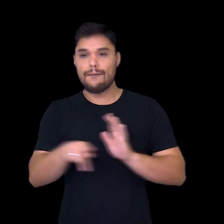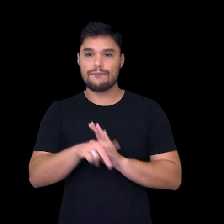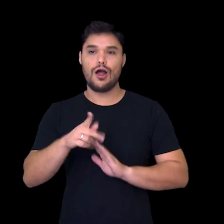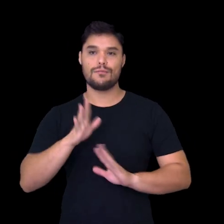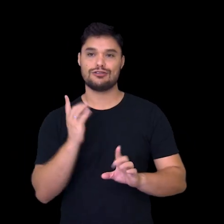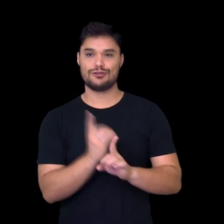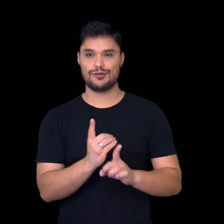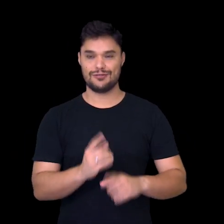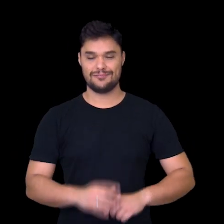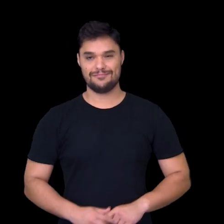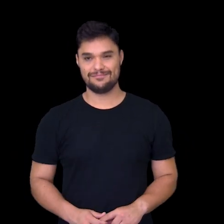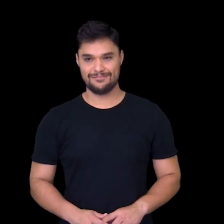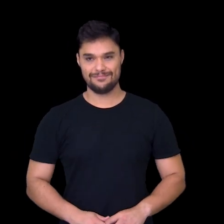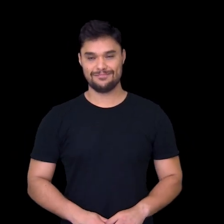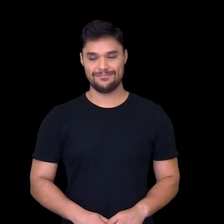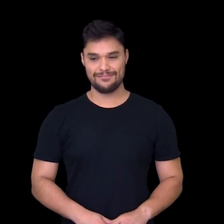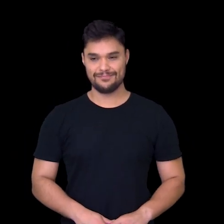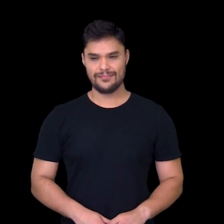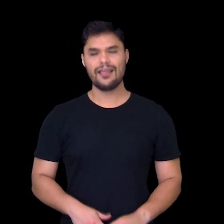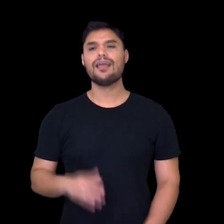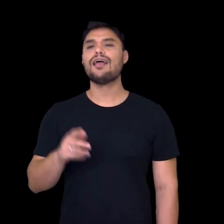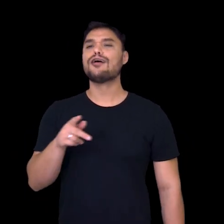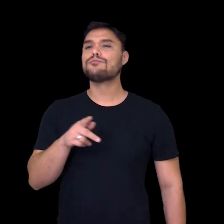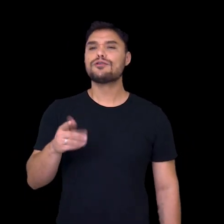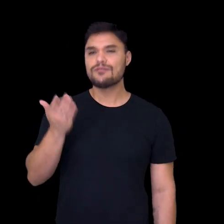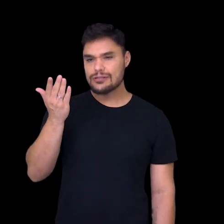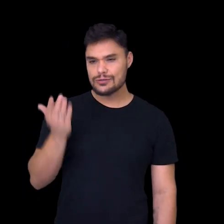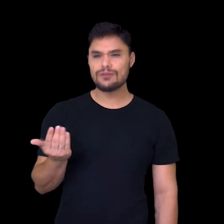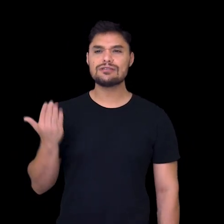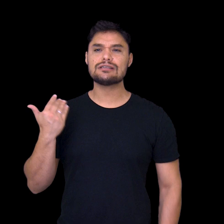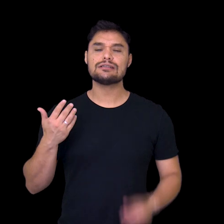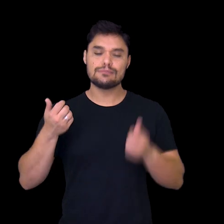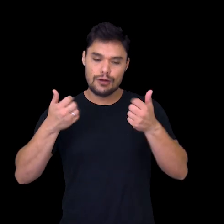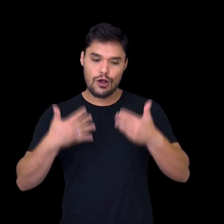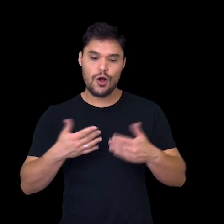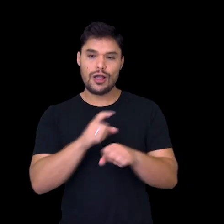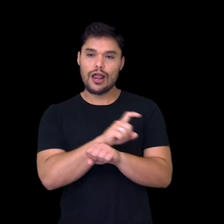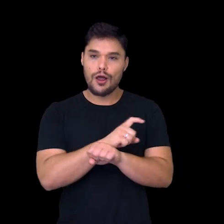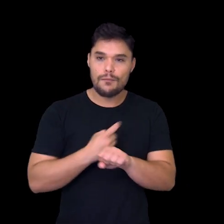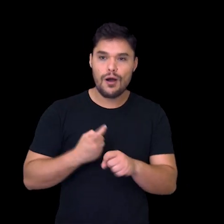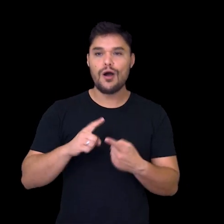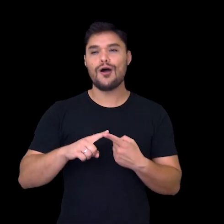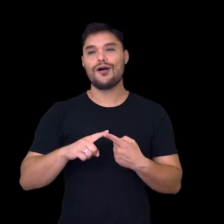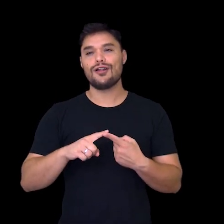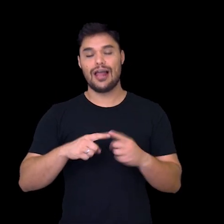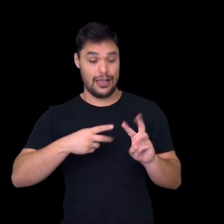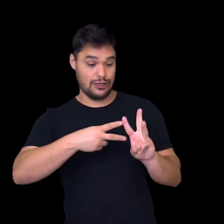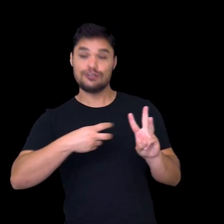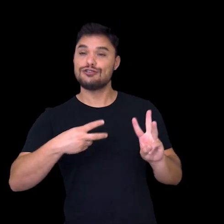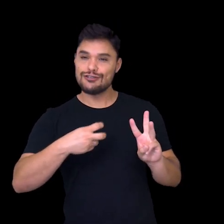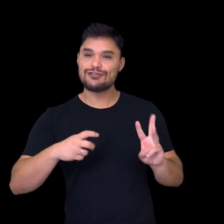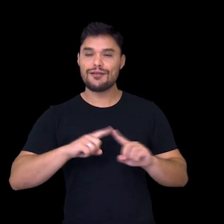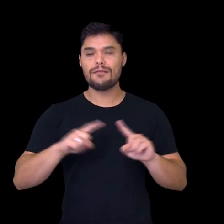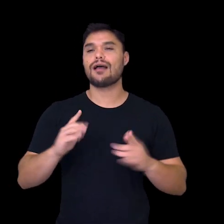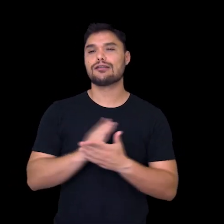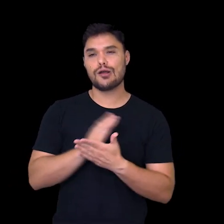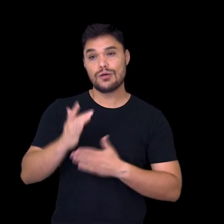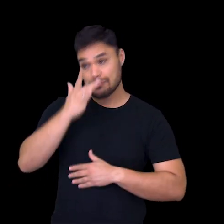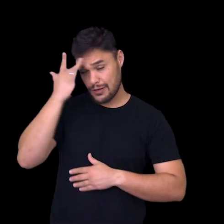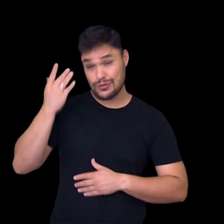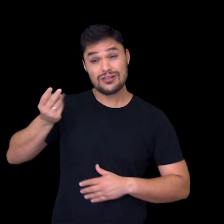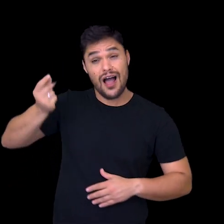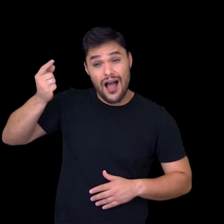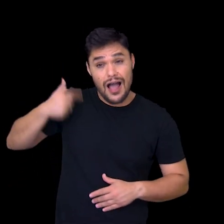de muitos encontros. Tá certo. Professora, a senhora falou ali dos quilombolas, dos indígenas, mas temos gente que